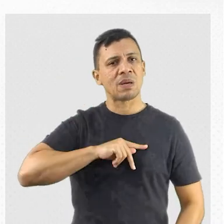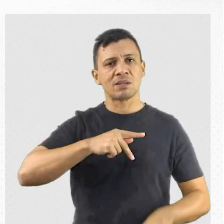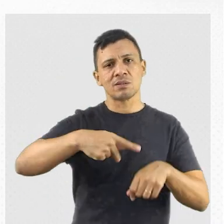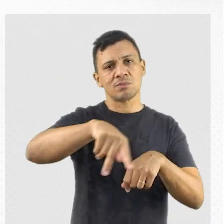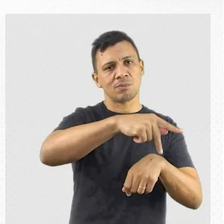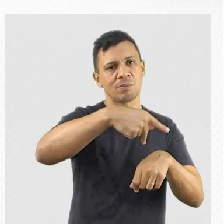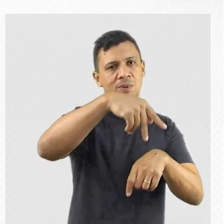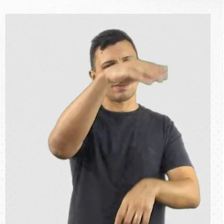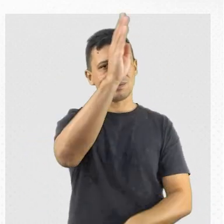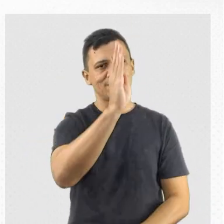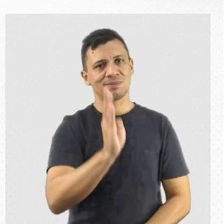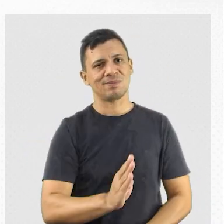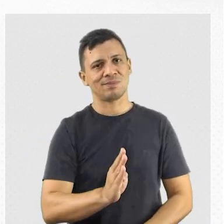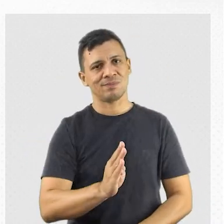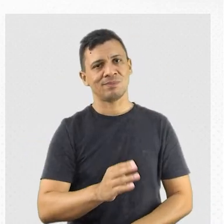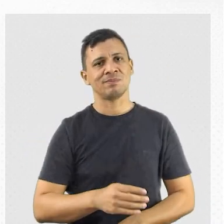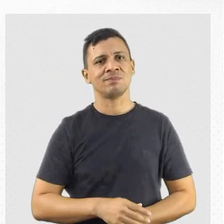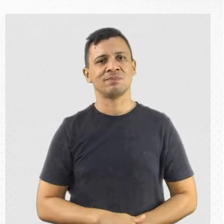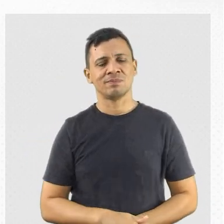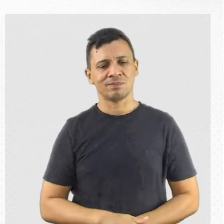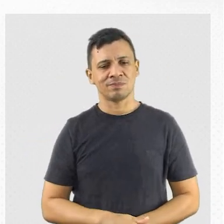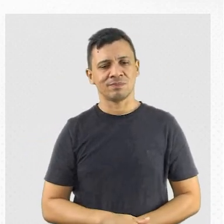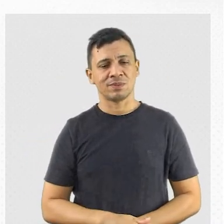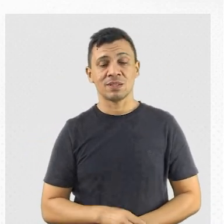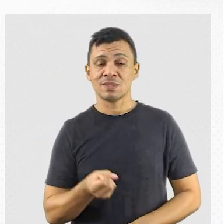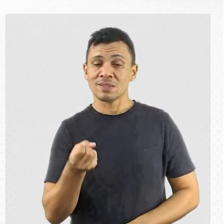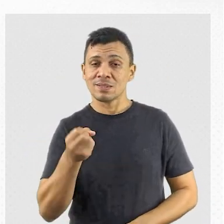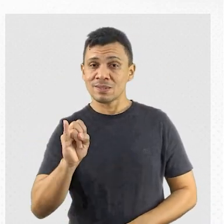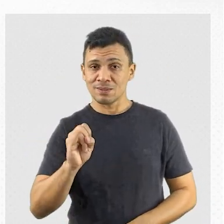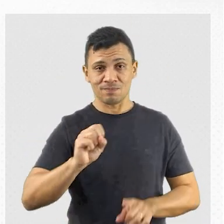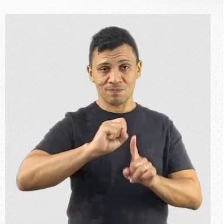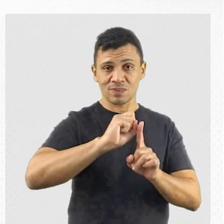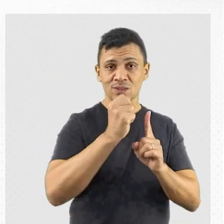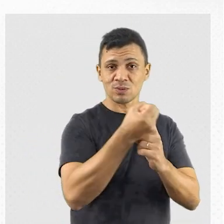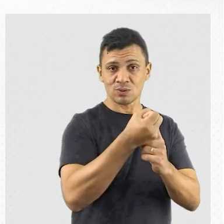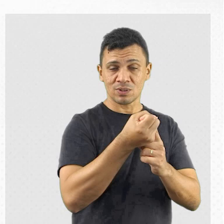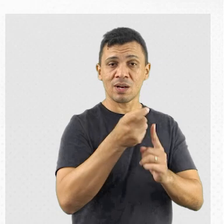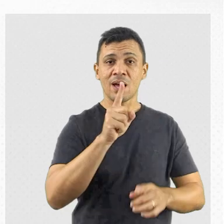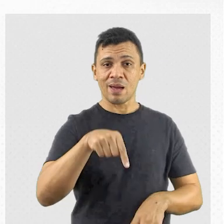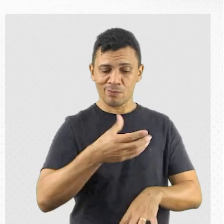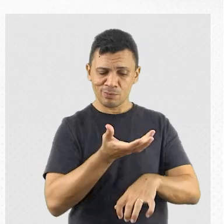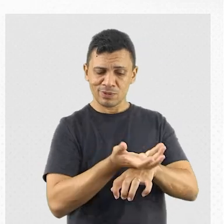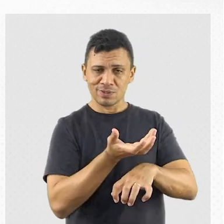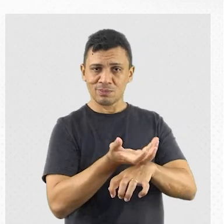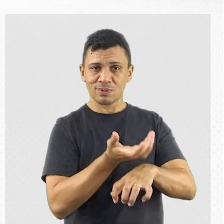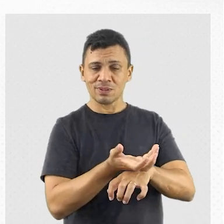você tem agora? Quem é que te oferece essas oportunidades sobre como ver a vida, sobre como